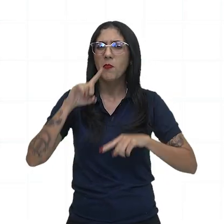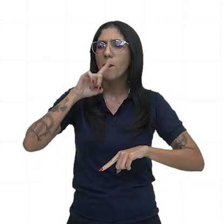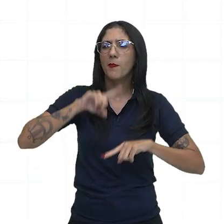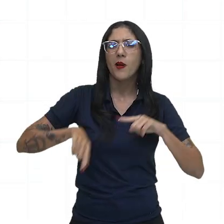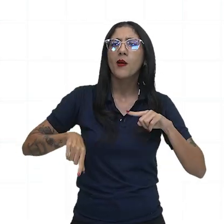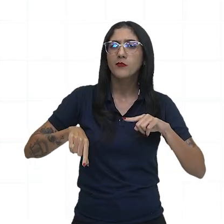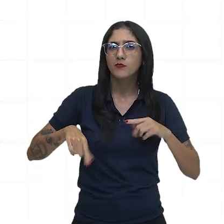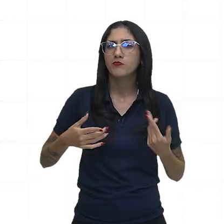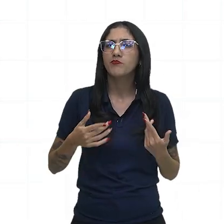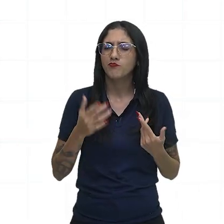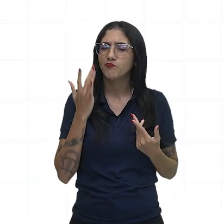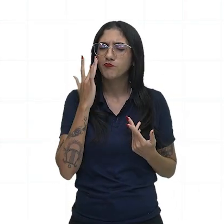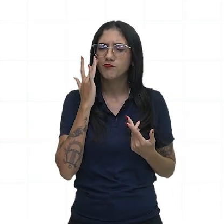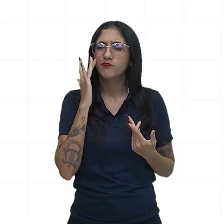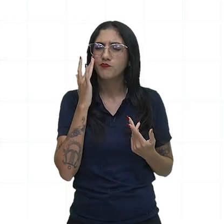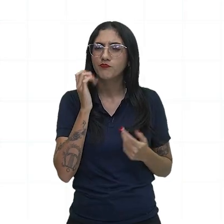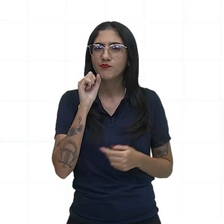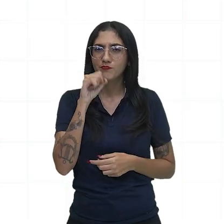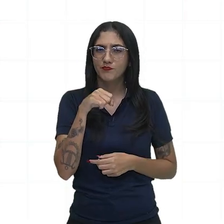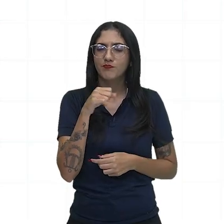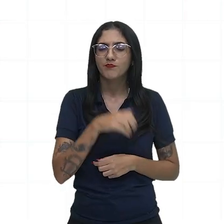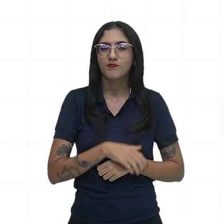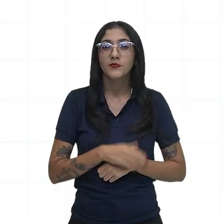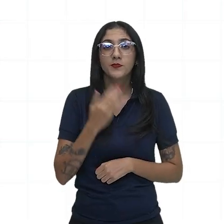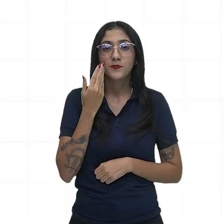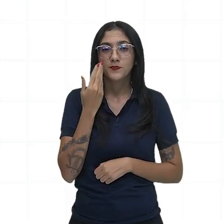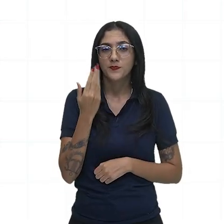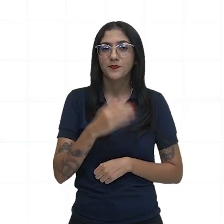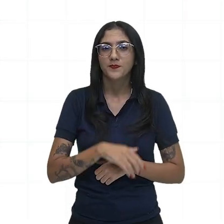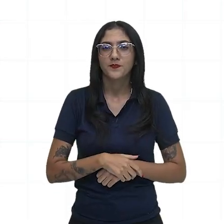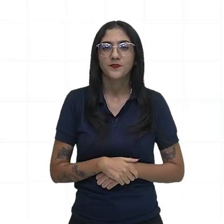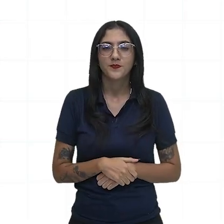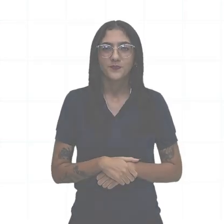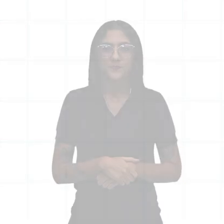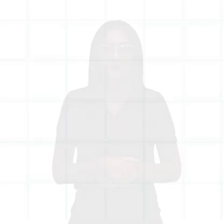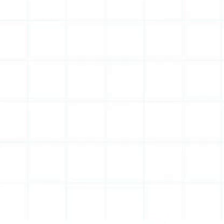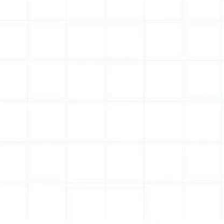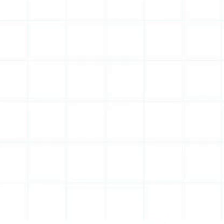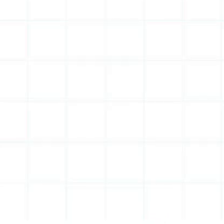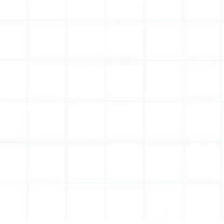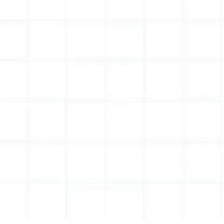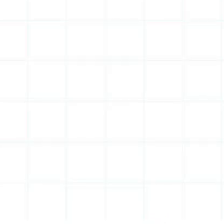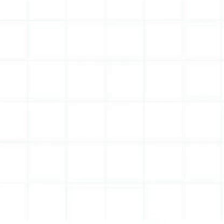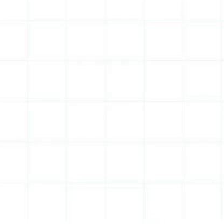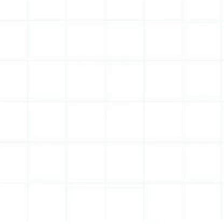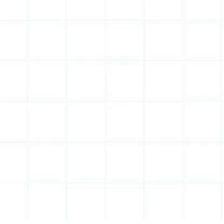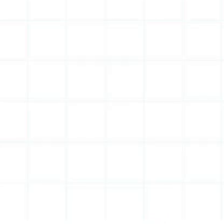proibidos? Eu acredito que sim. Olha só, porque são golpes muito